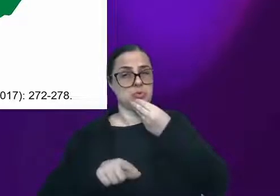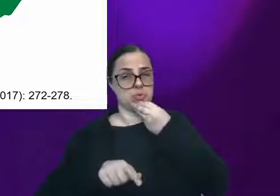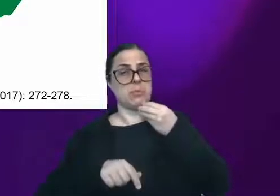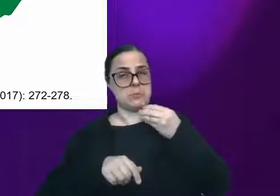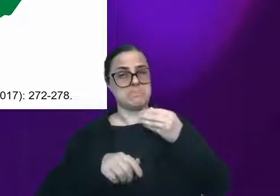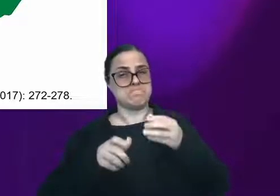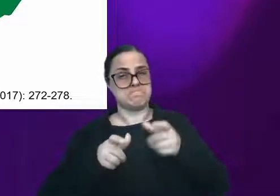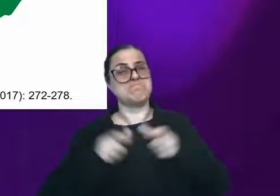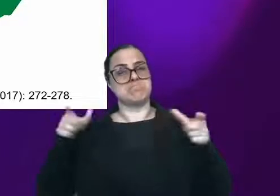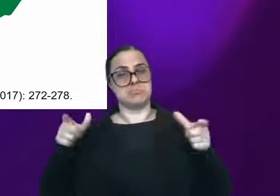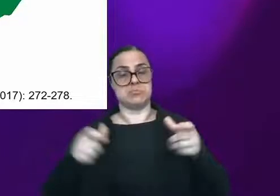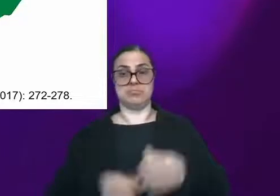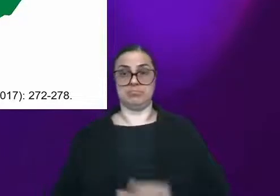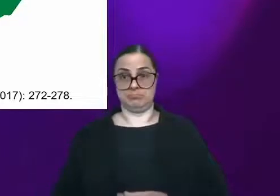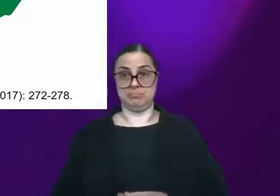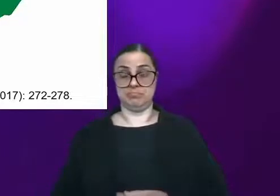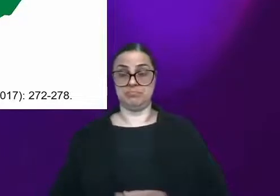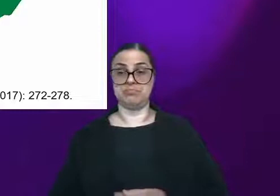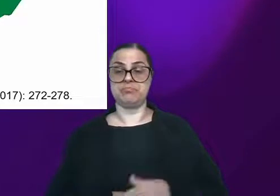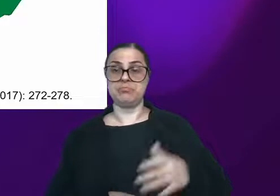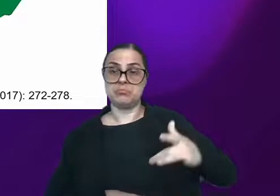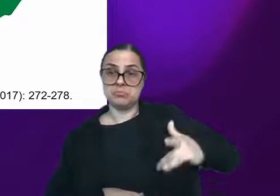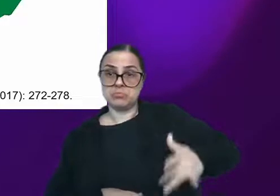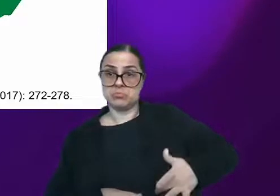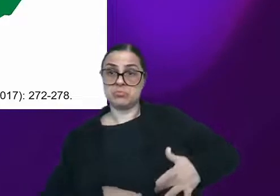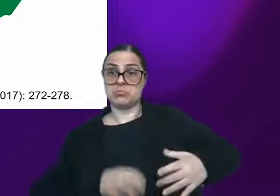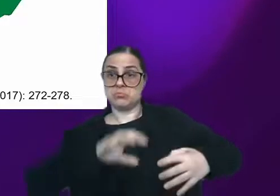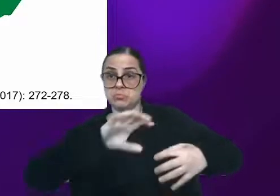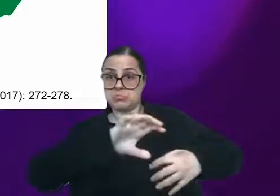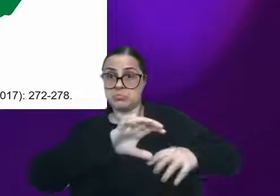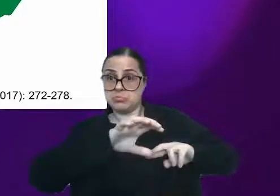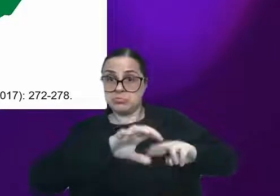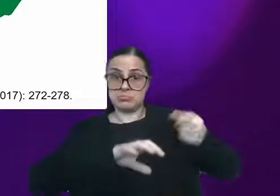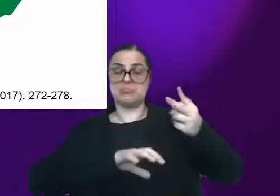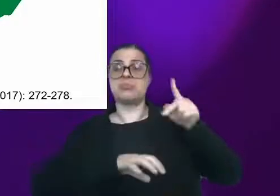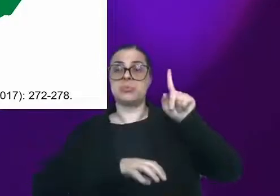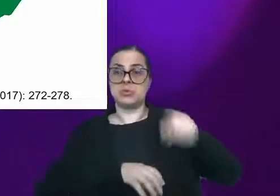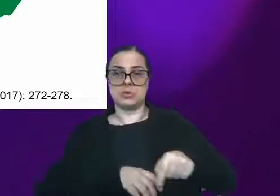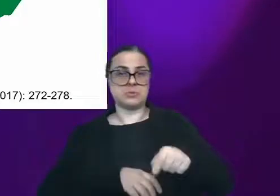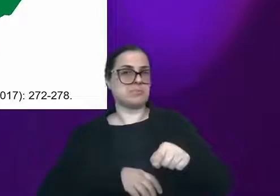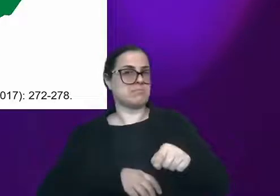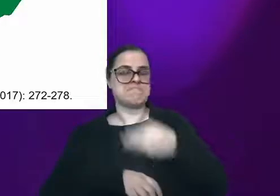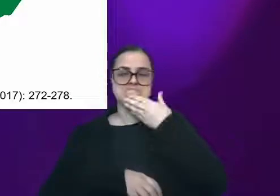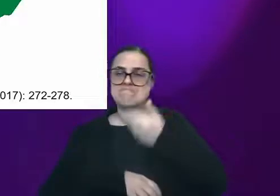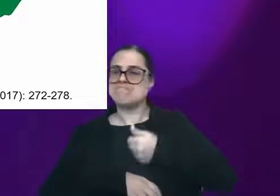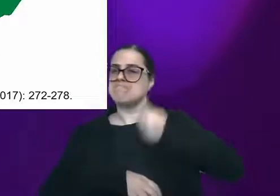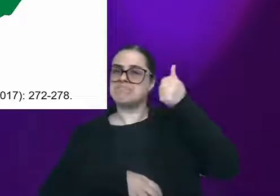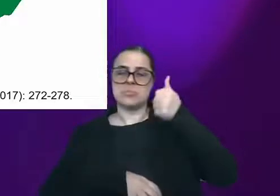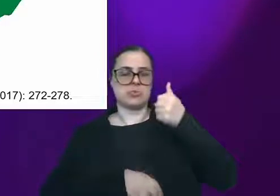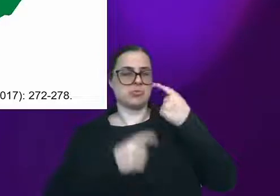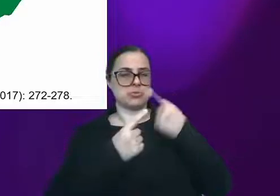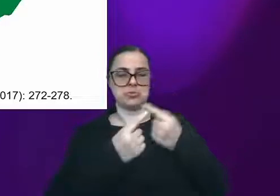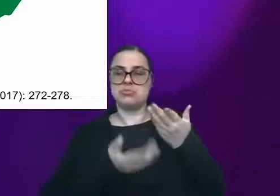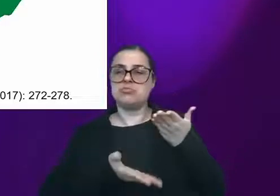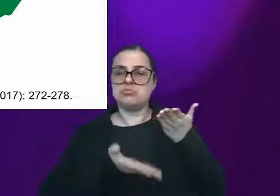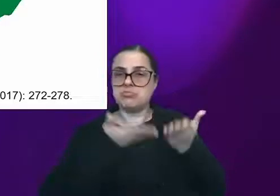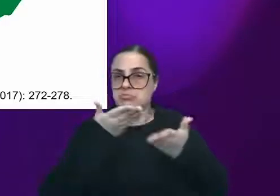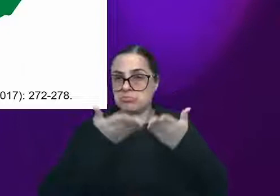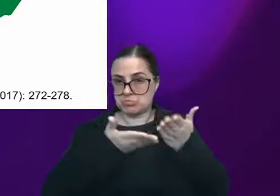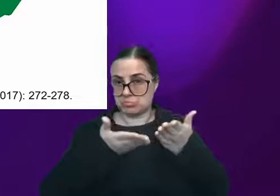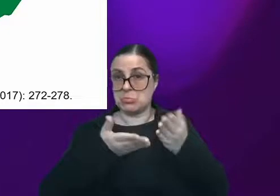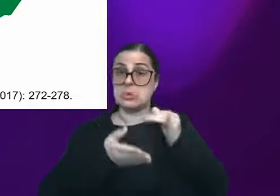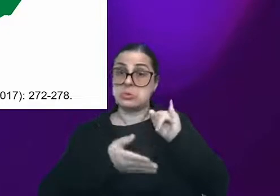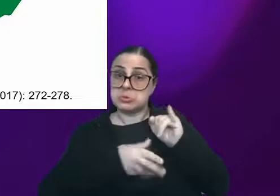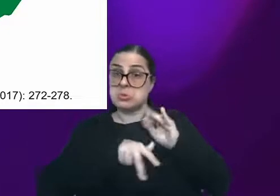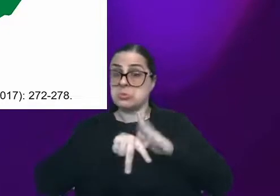Então, o transplante hepático se define como o melhor tratamento para esses pacientes com cirrose hepática portadores de hepatocarcinoma que